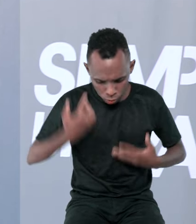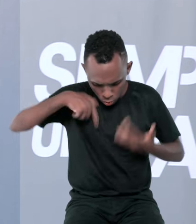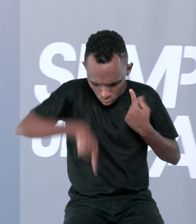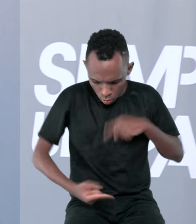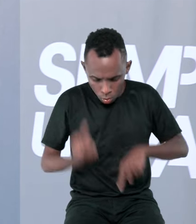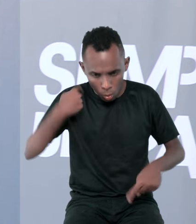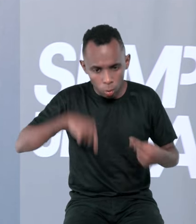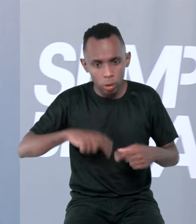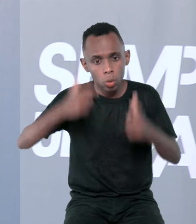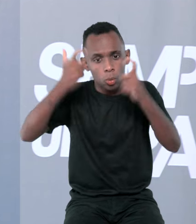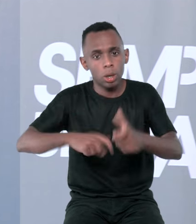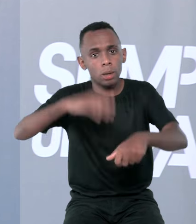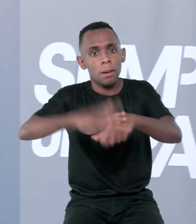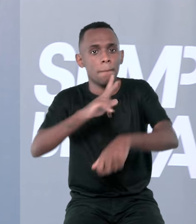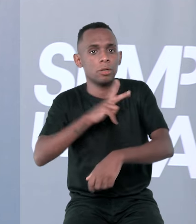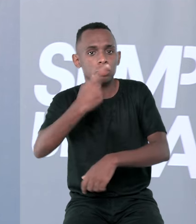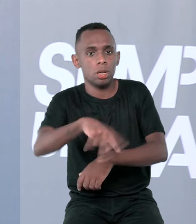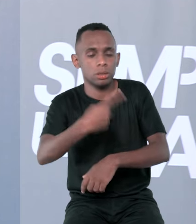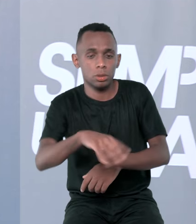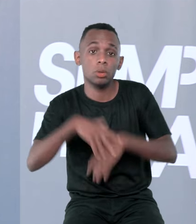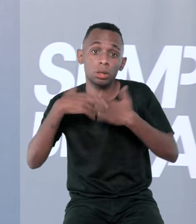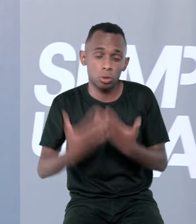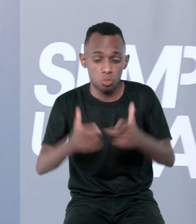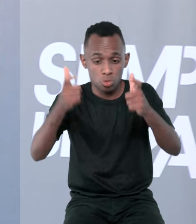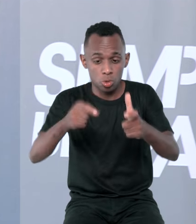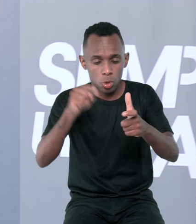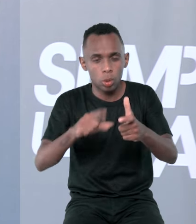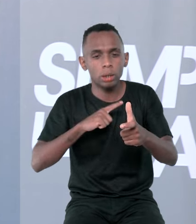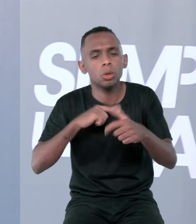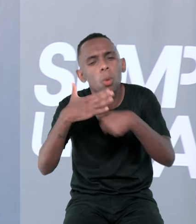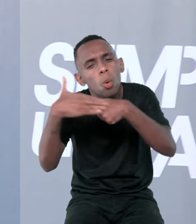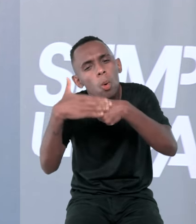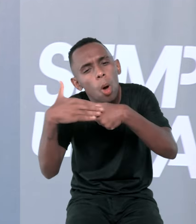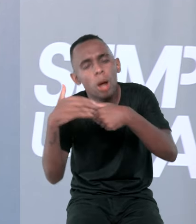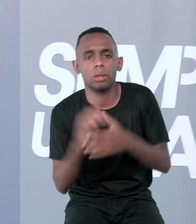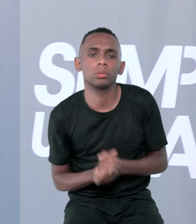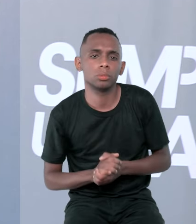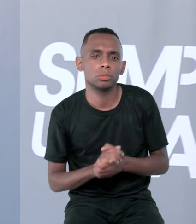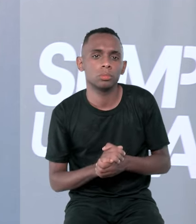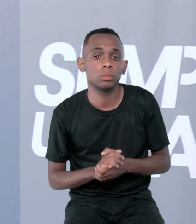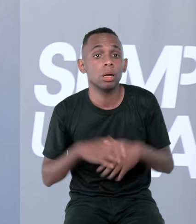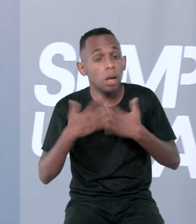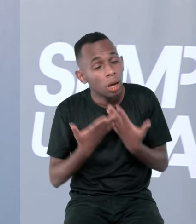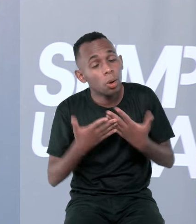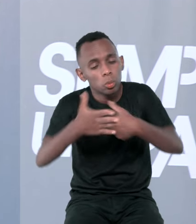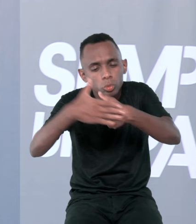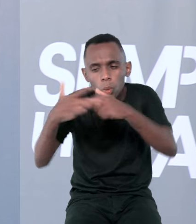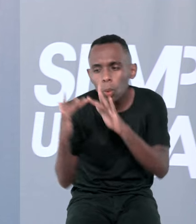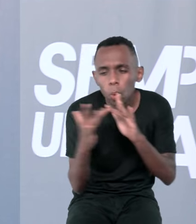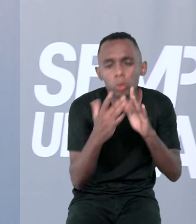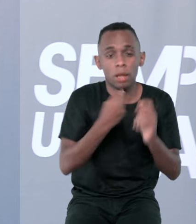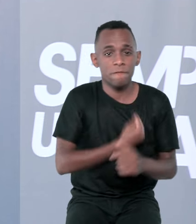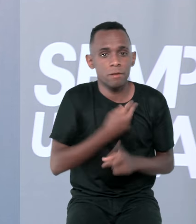lugar só seu, isolado e único. E é nesse lugar que estão os afetos. E são os afetos que nos